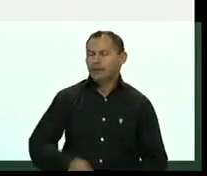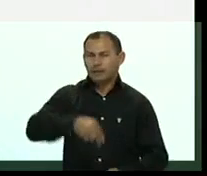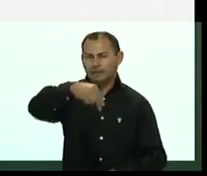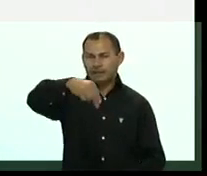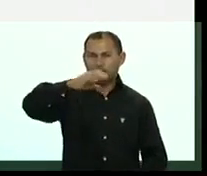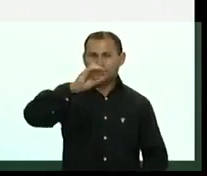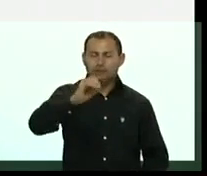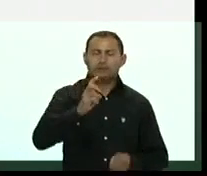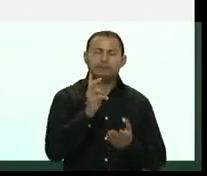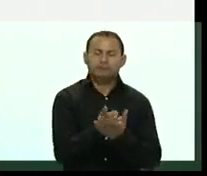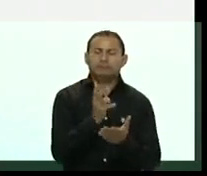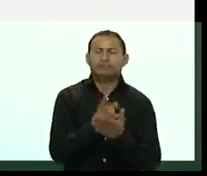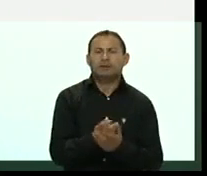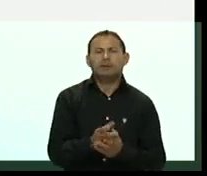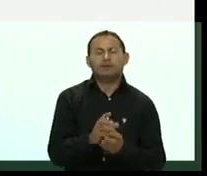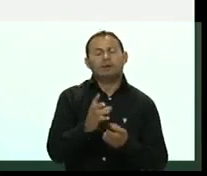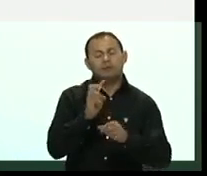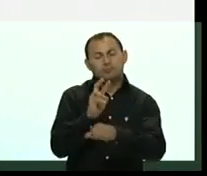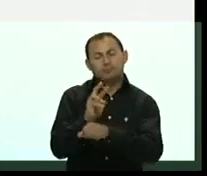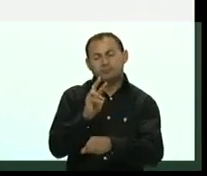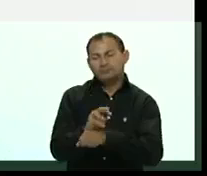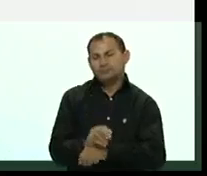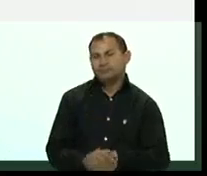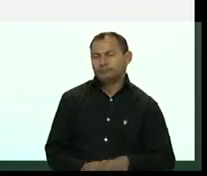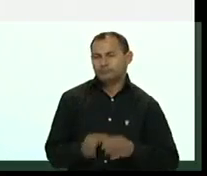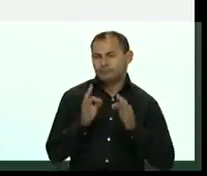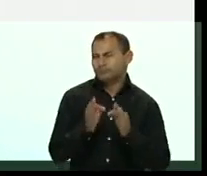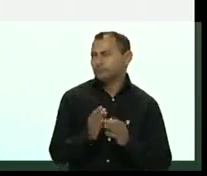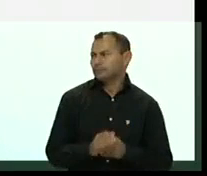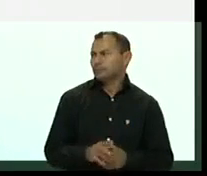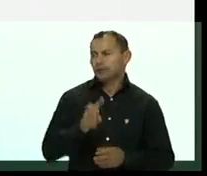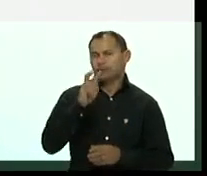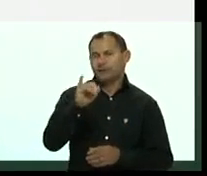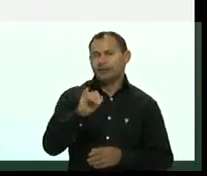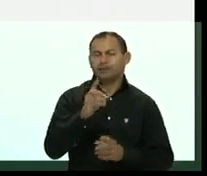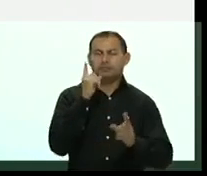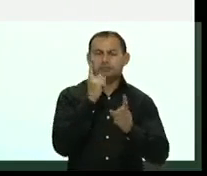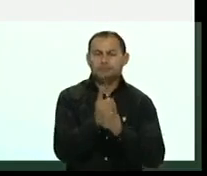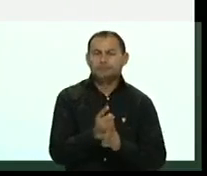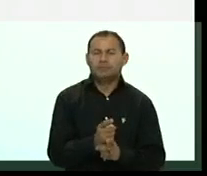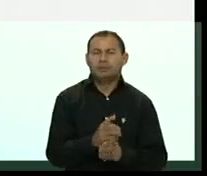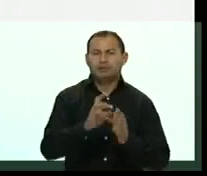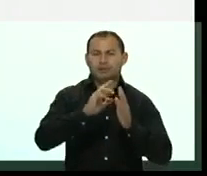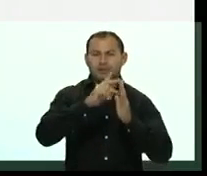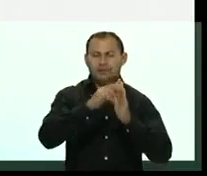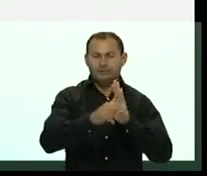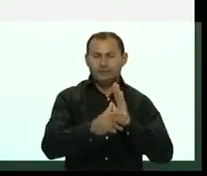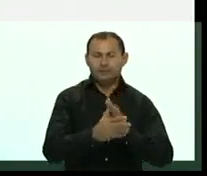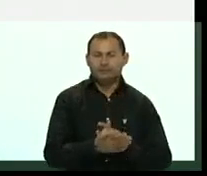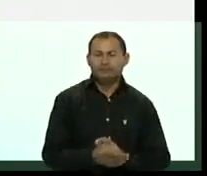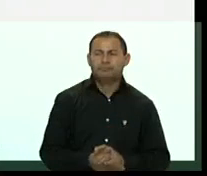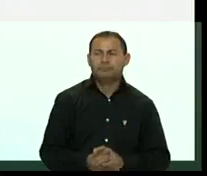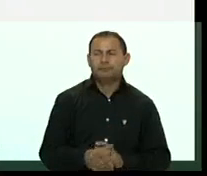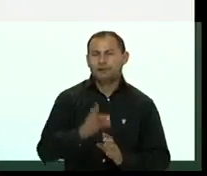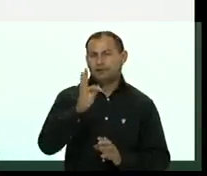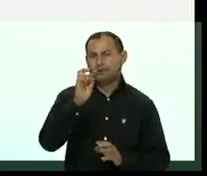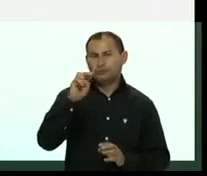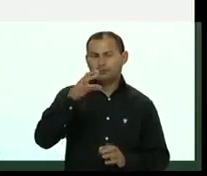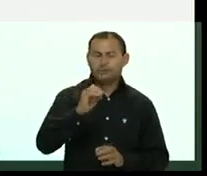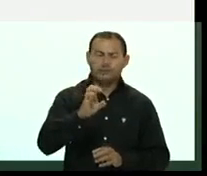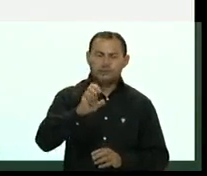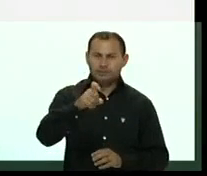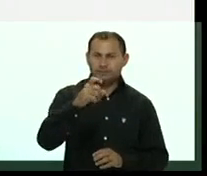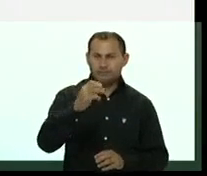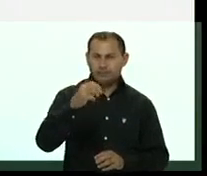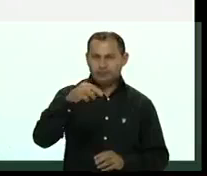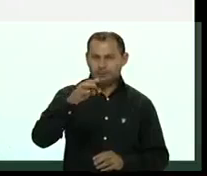N0 é uma constante, a gente só vai conservá-lo ali, tá? E a gente vai, então, encontrar a derivada dessa função